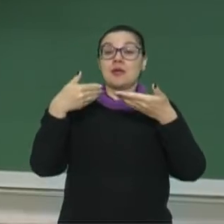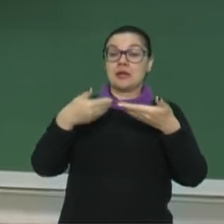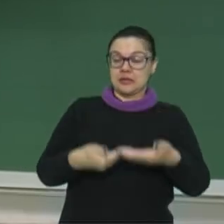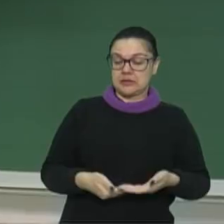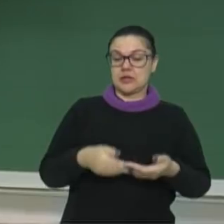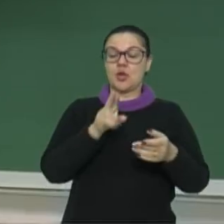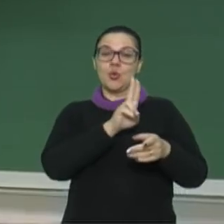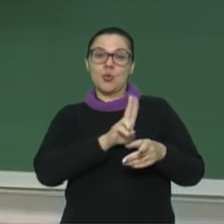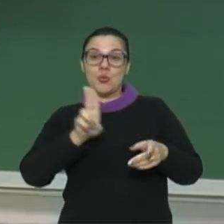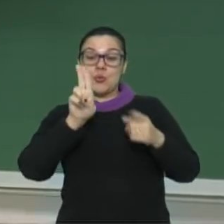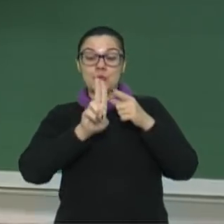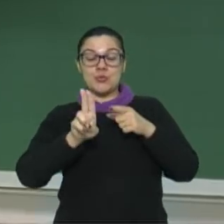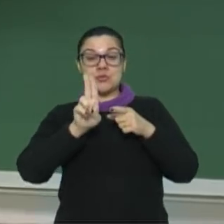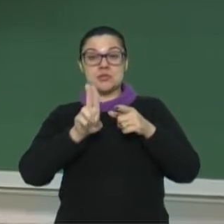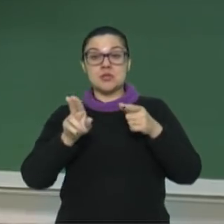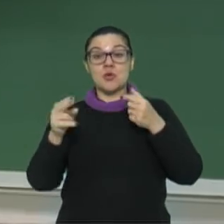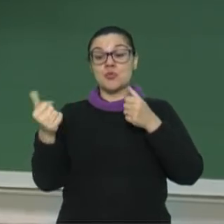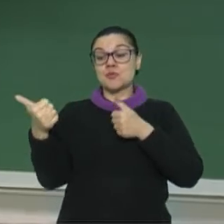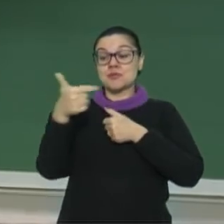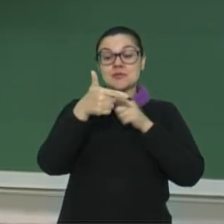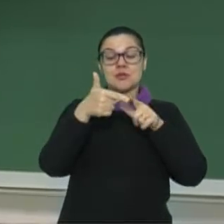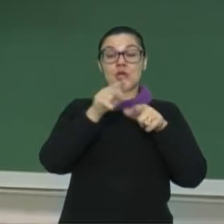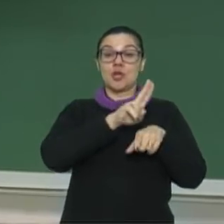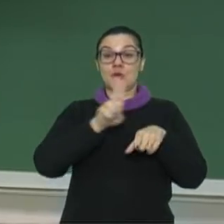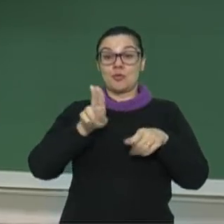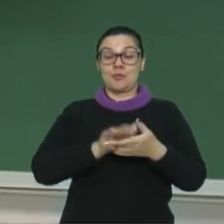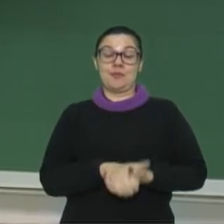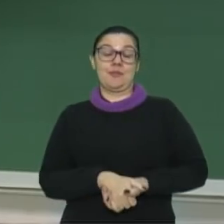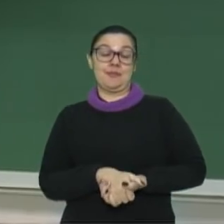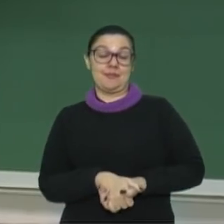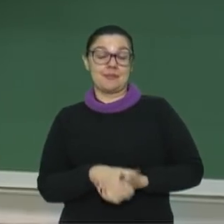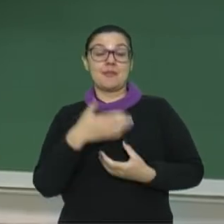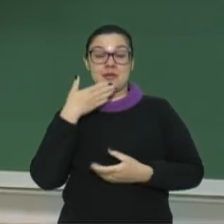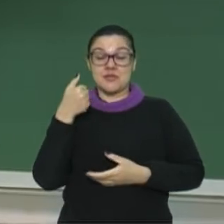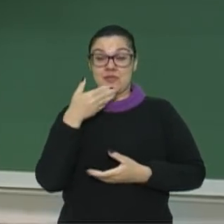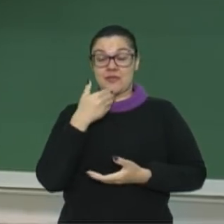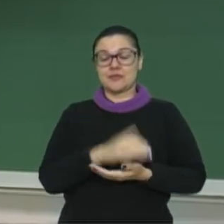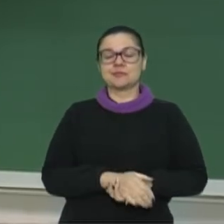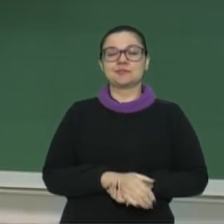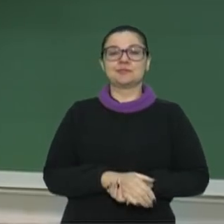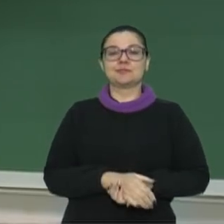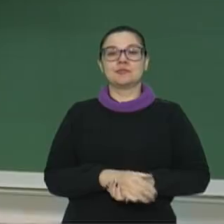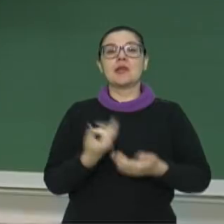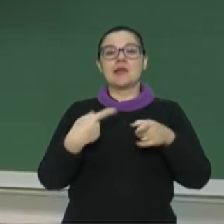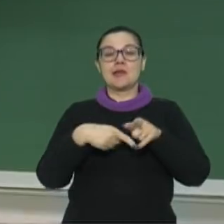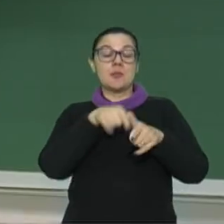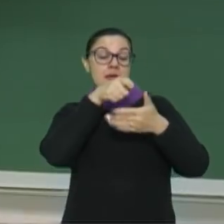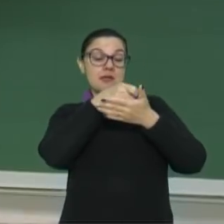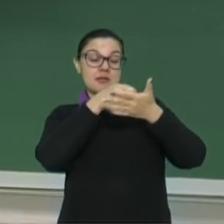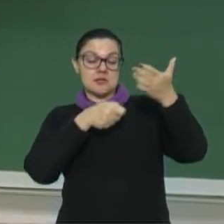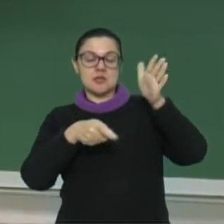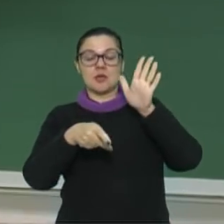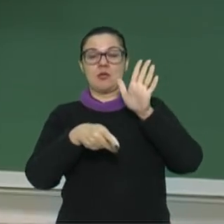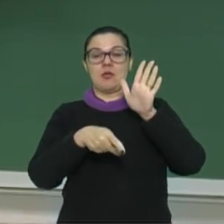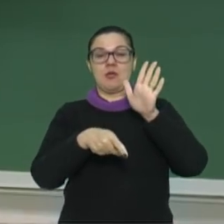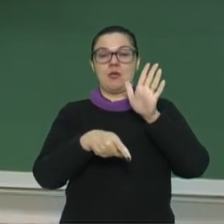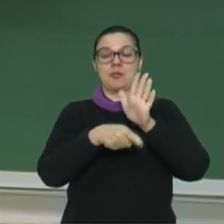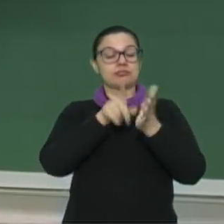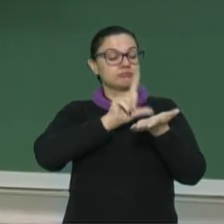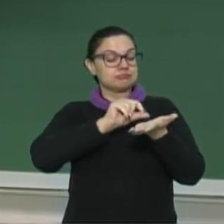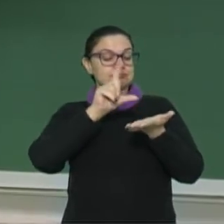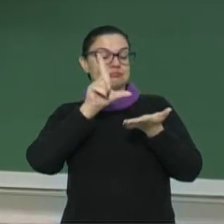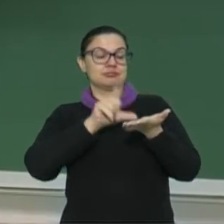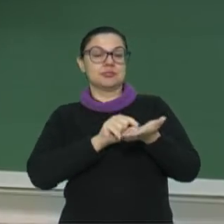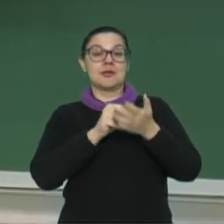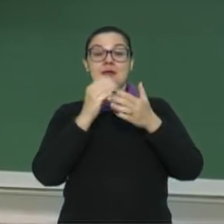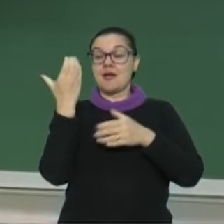usa o sobrenome, os sobrenomes delas, né? Além disso, também é a escrita acadêmica, né? Na escrita científica,